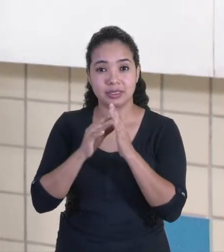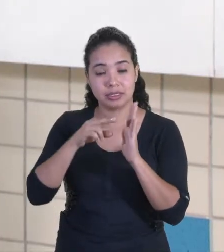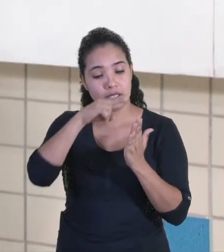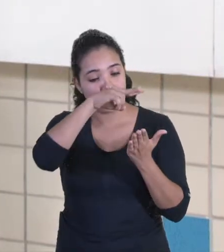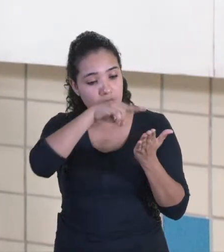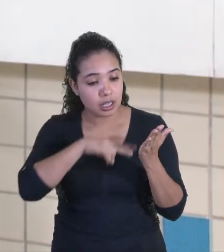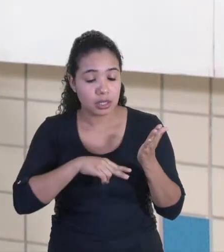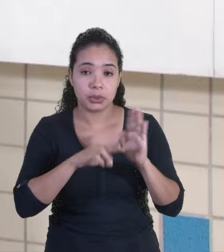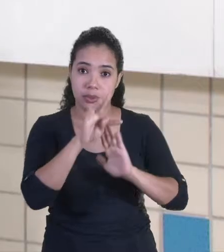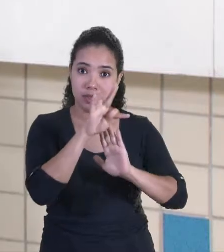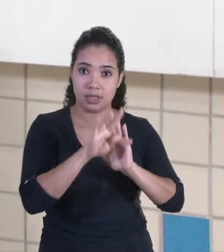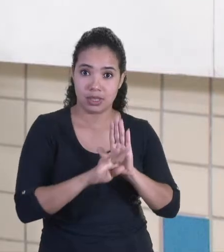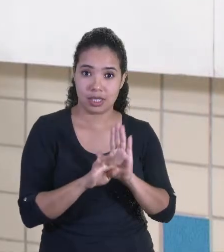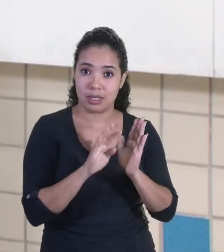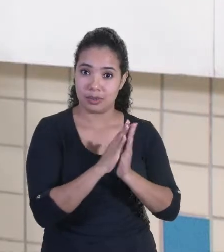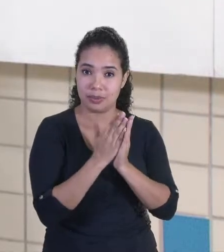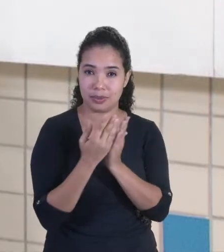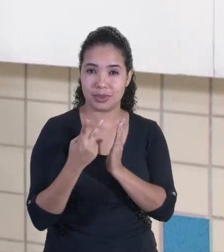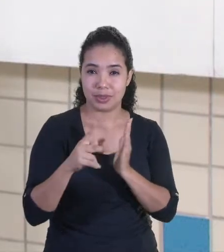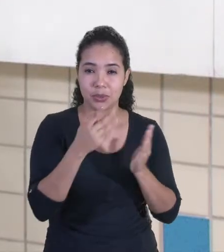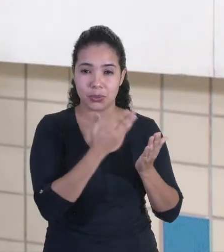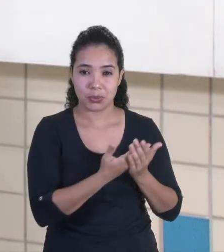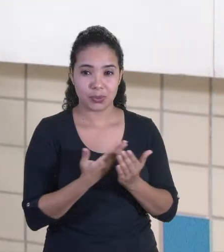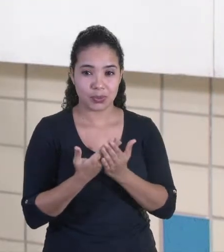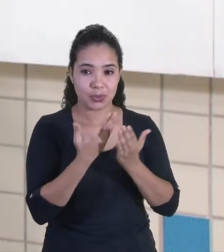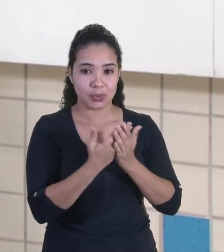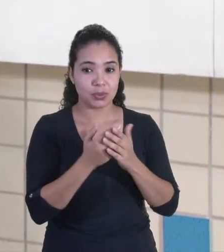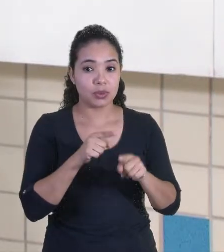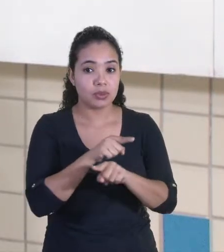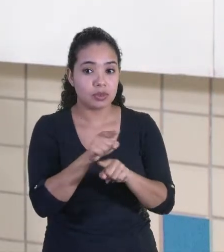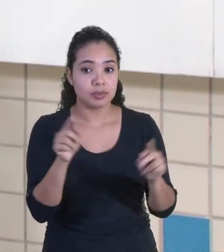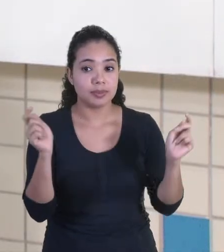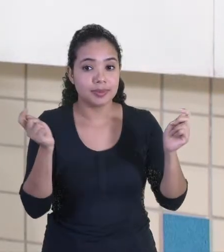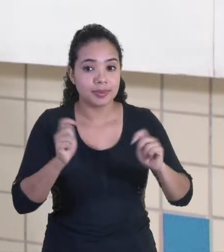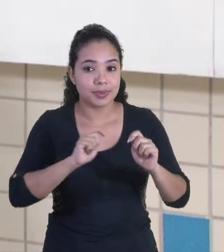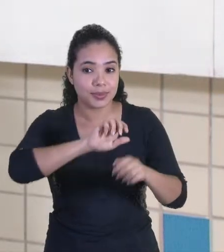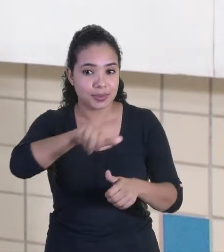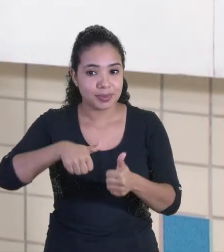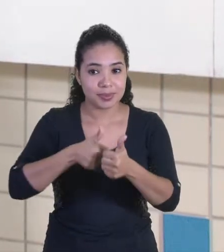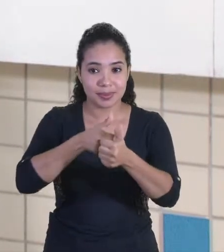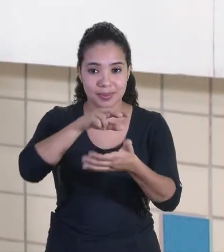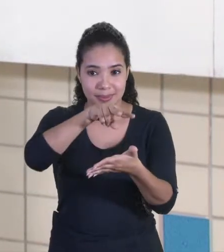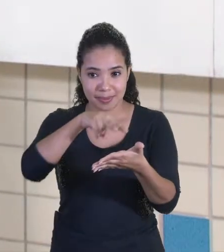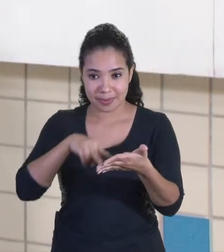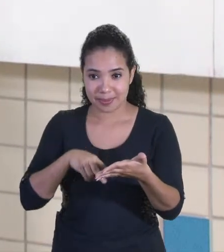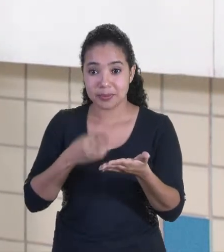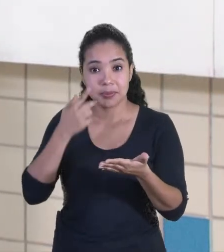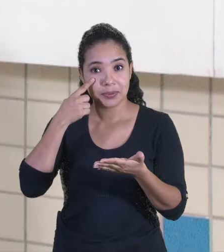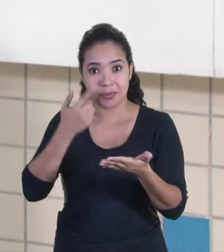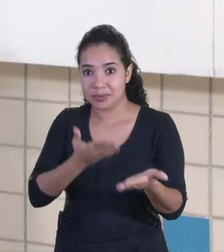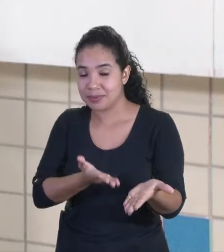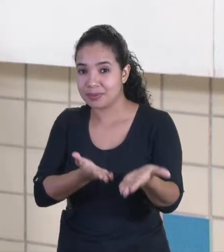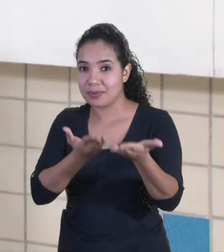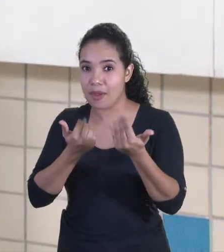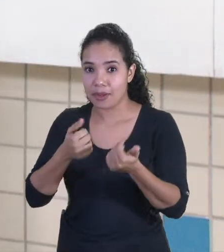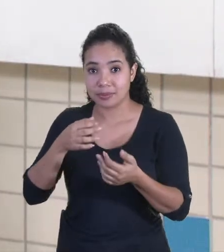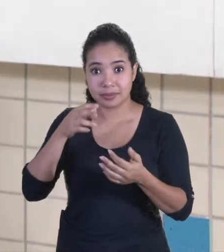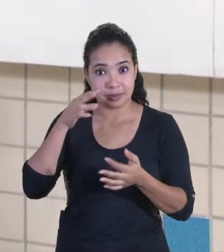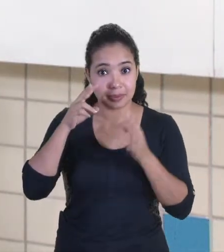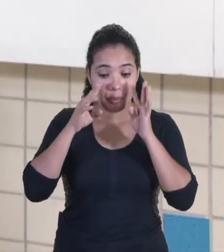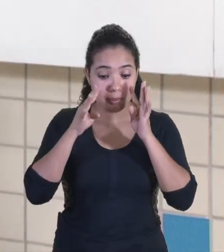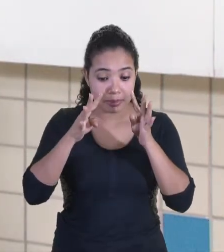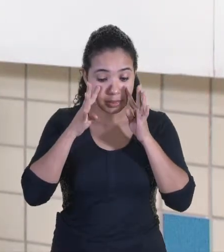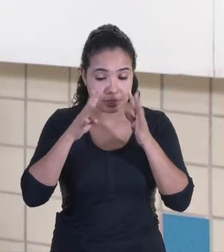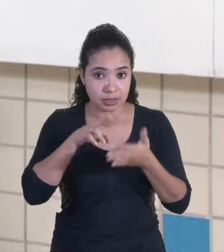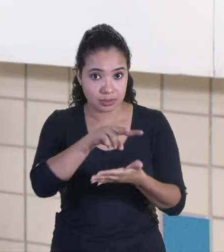está presente aí no seu material de estudos e você poderá acompanhar a leitura. Vamos lá? Preste atenção à leitura